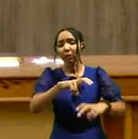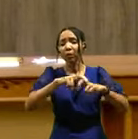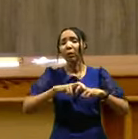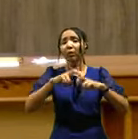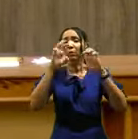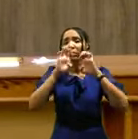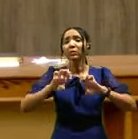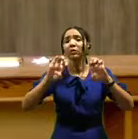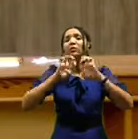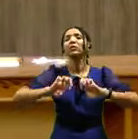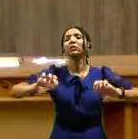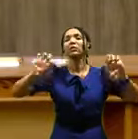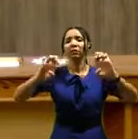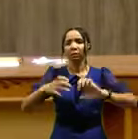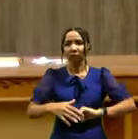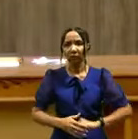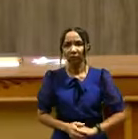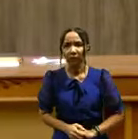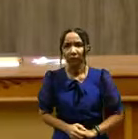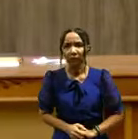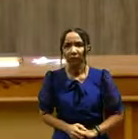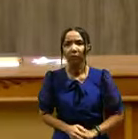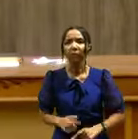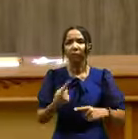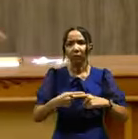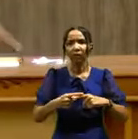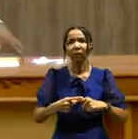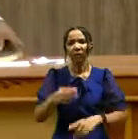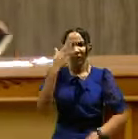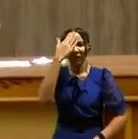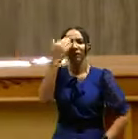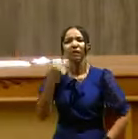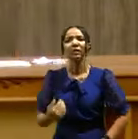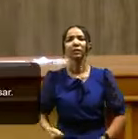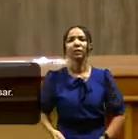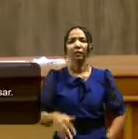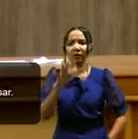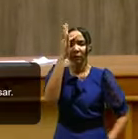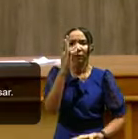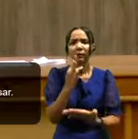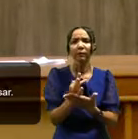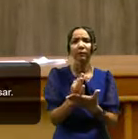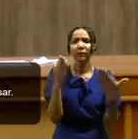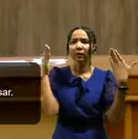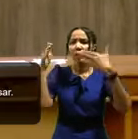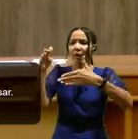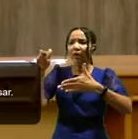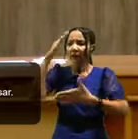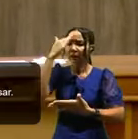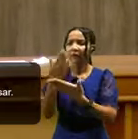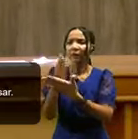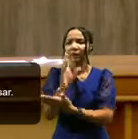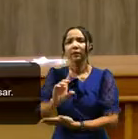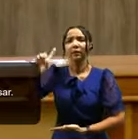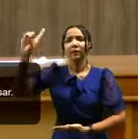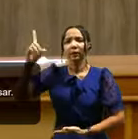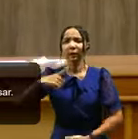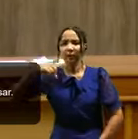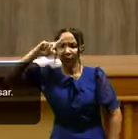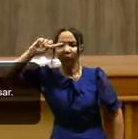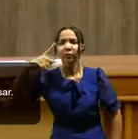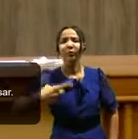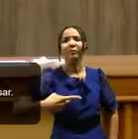eu quero saudar até os que estão dentro da casa de César O que muda a vida é evangelho e crente que tem autoridade para falar